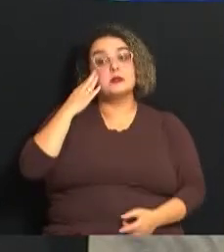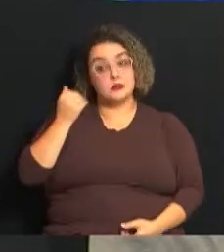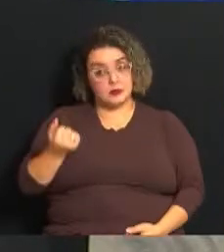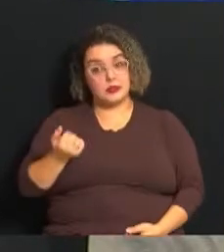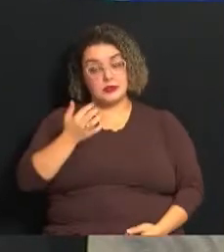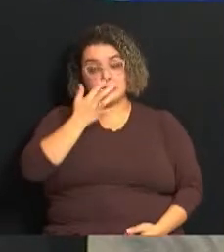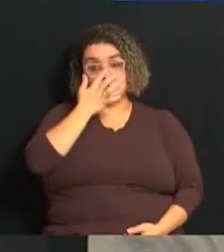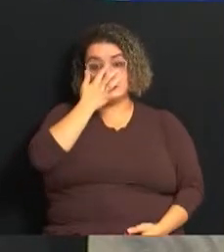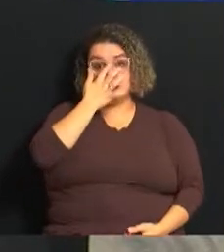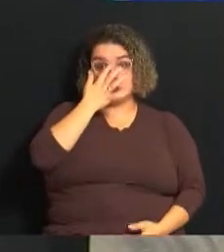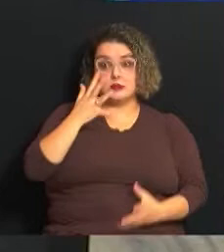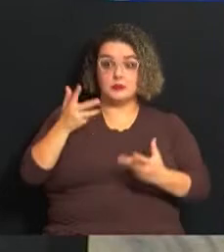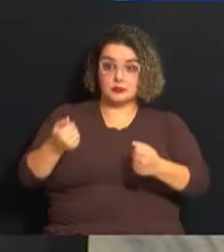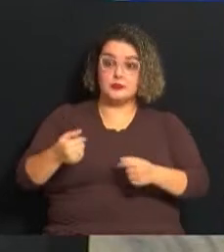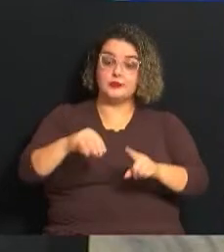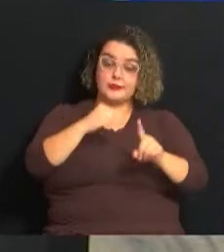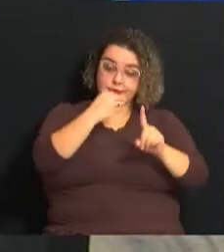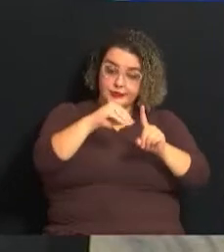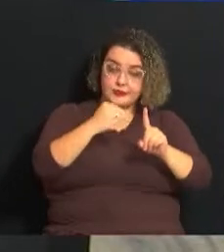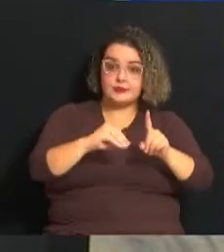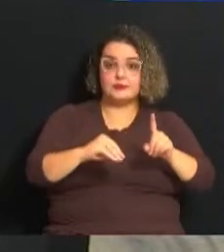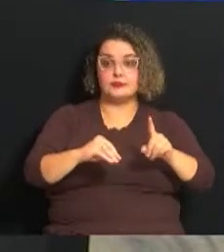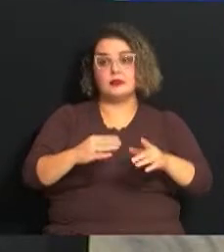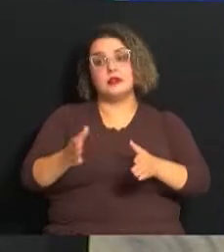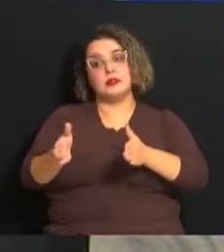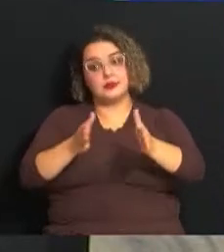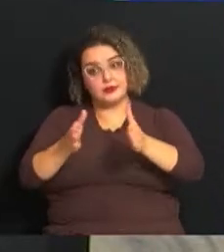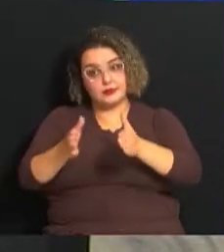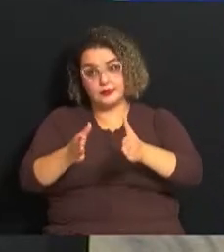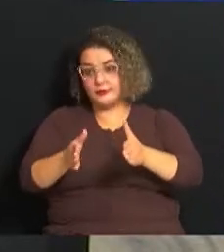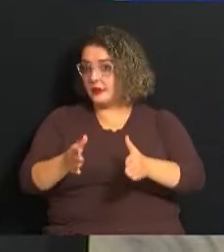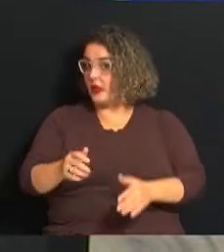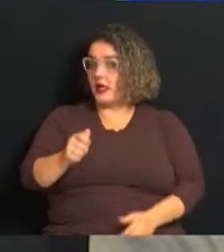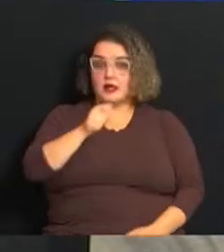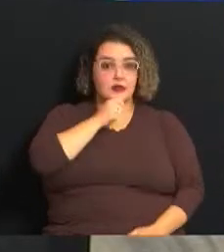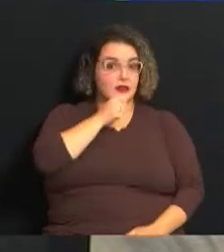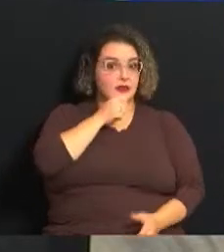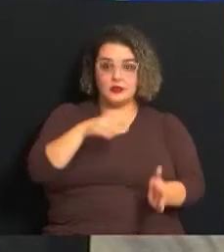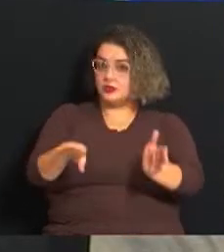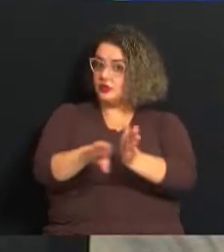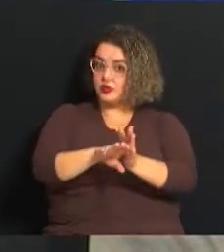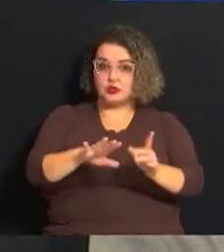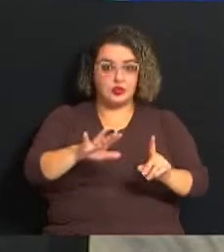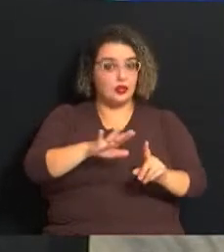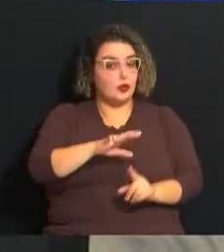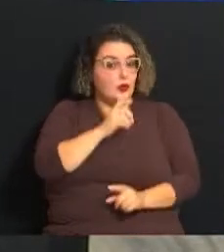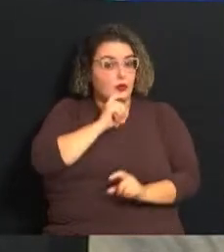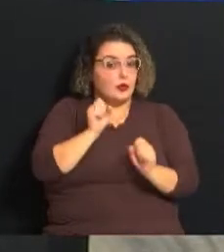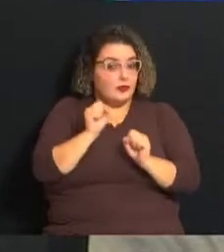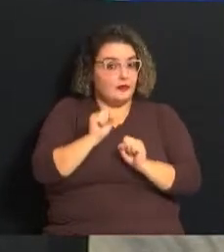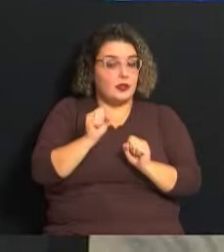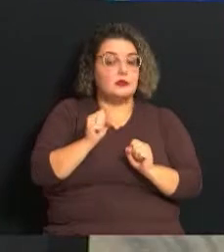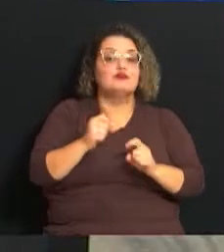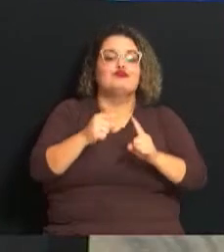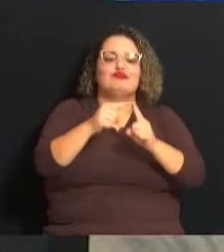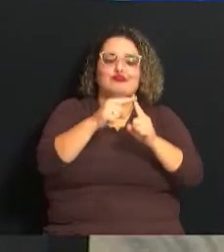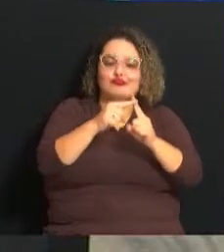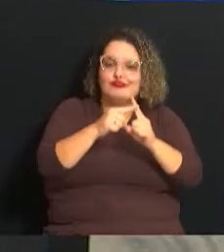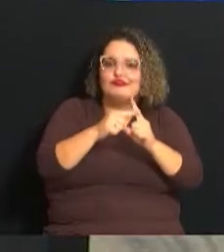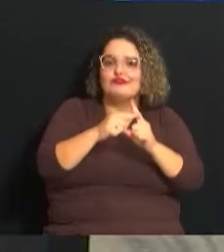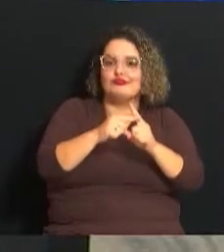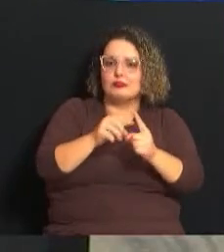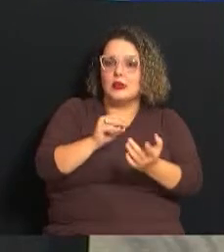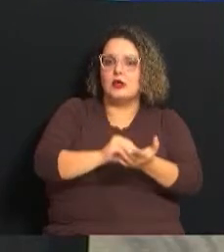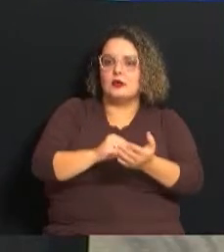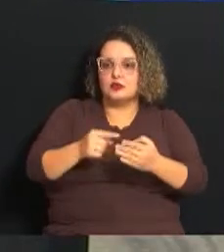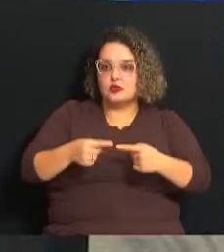estão em situação de vulnerabilidade, neste período nem chegou o inverno ainda, e nós tivemos temperaturas muito baixas, né, na última semana, então